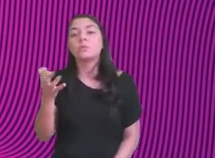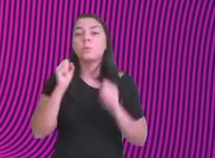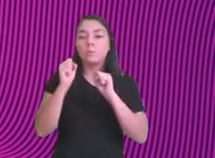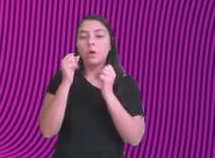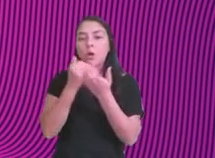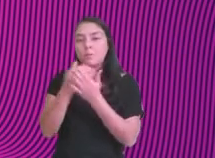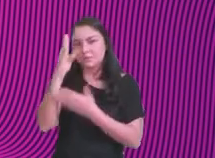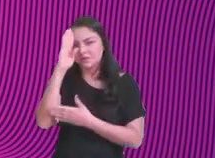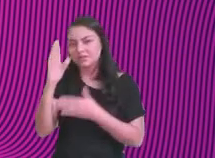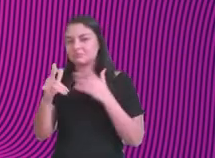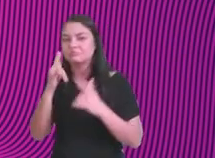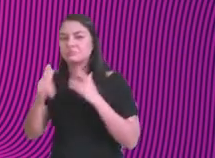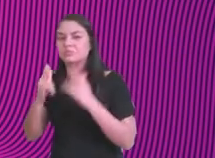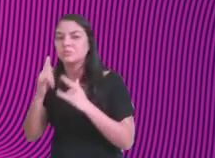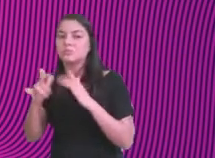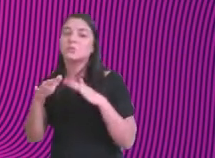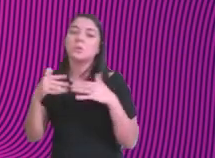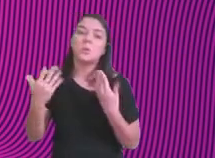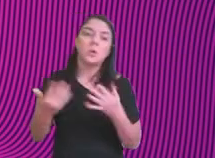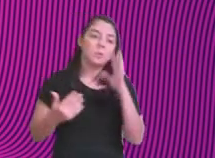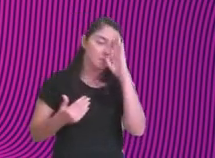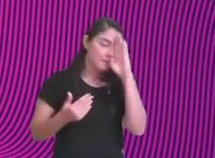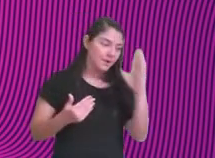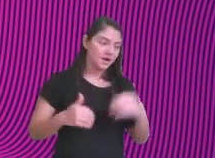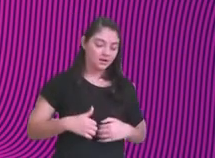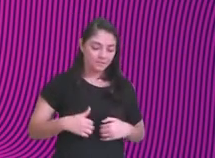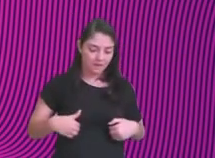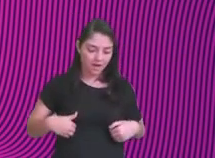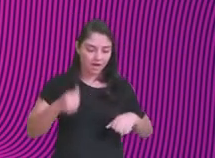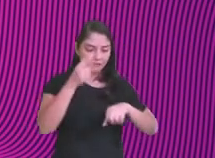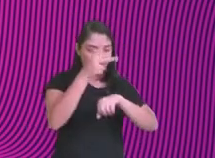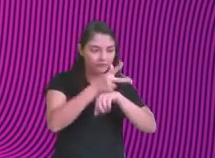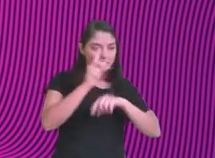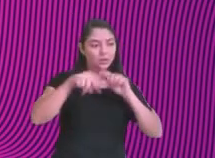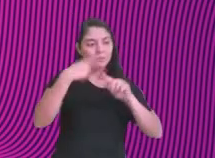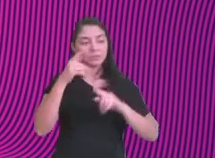robô ou ele vai ter que passar pela aberta, vídeo e depois ir para a robótica?